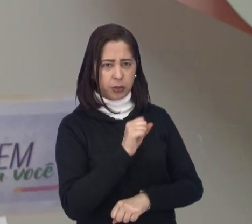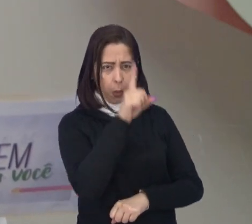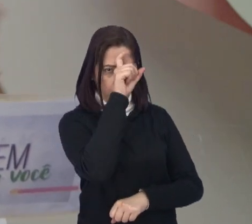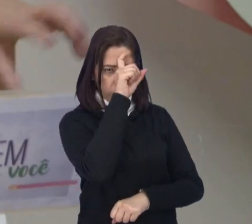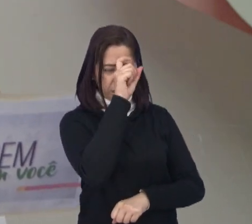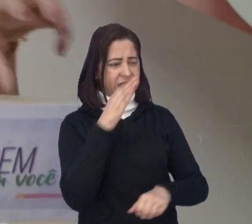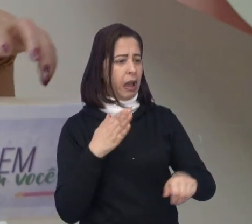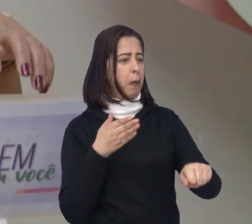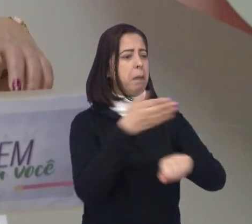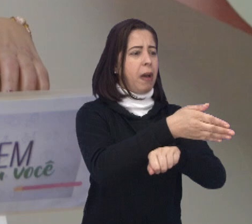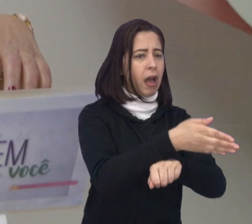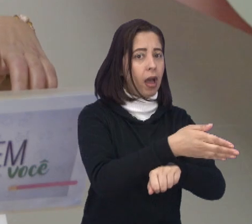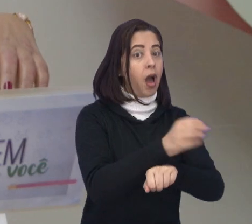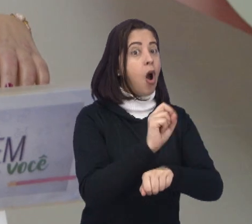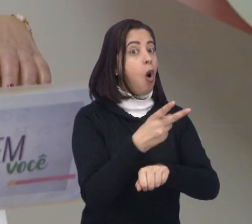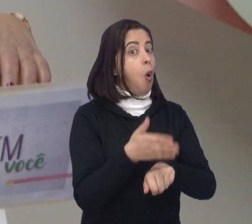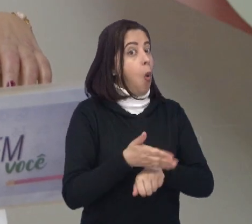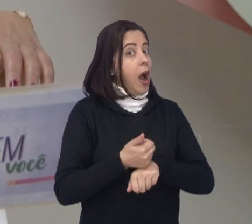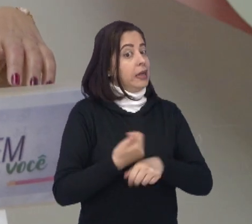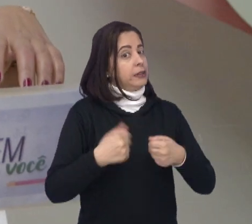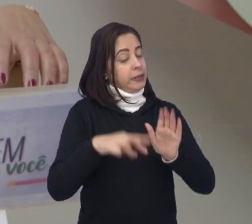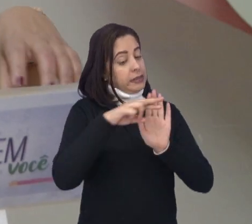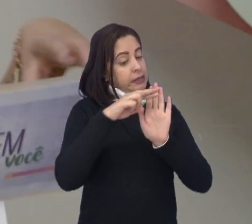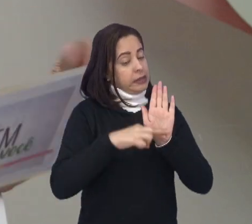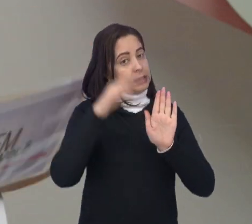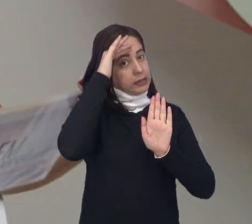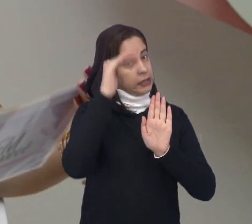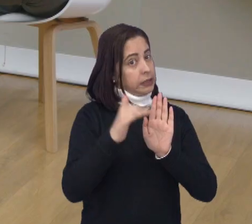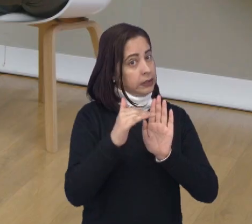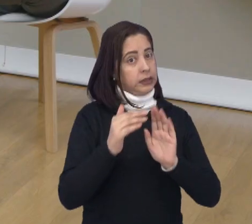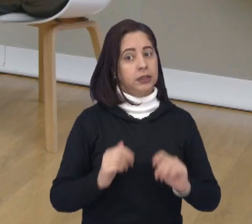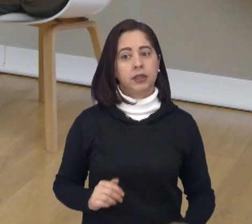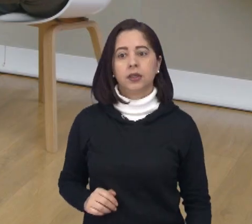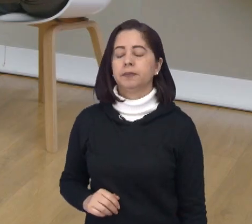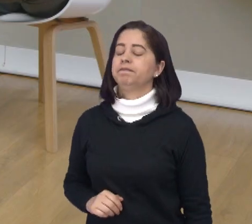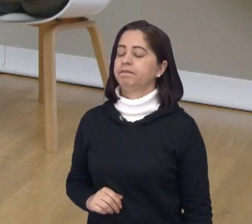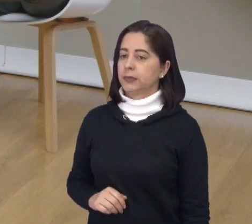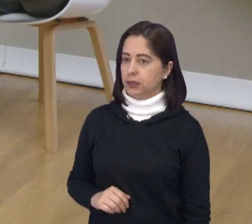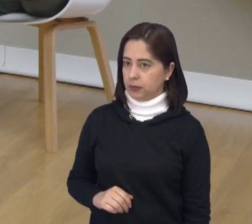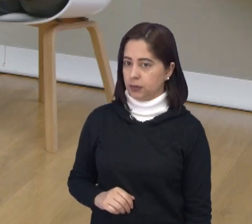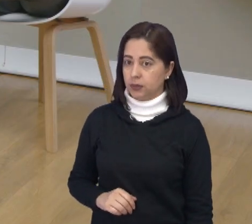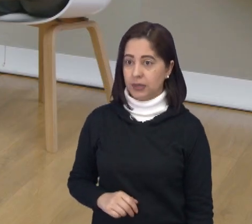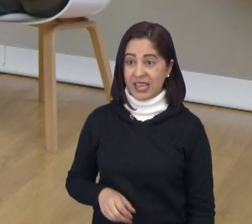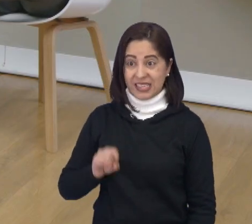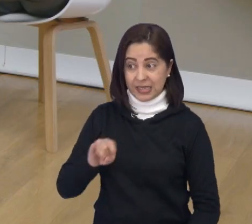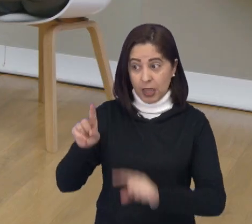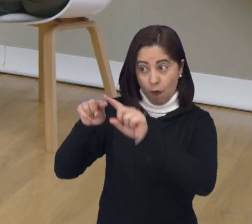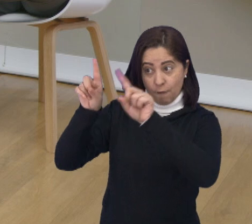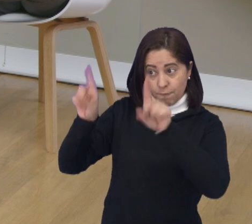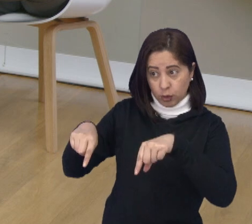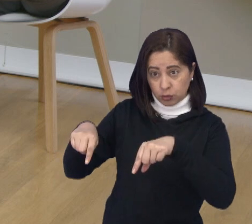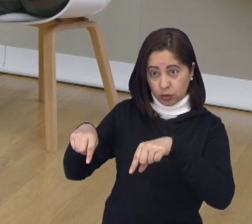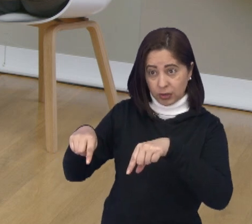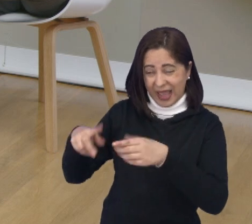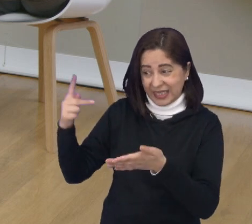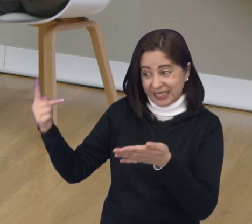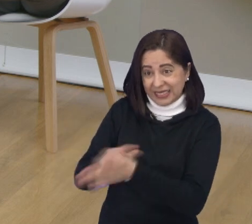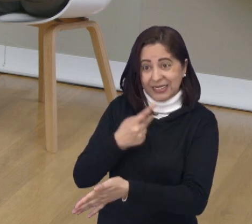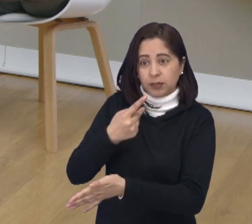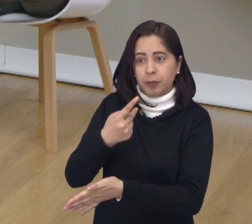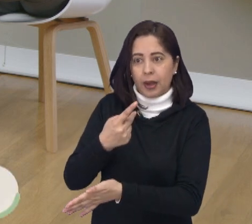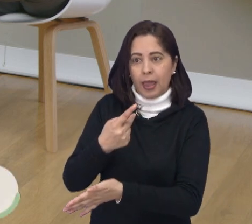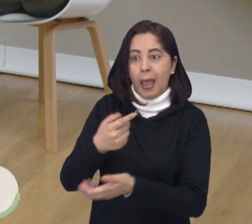não? Ele tem algum procedimento ali interno que precisa ser realizado? Sempre que o colaborador sofre um acidente dentro da empresa, ele tem